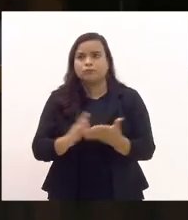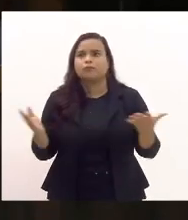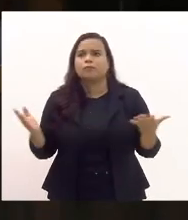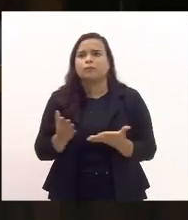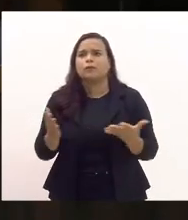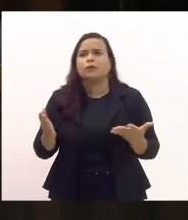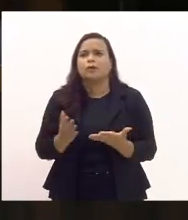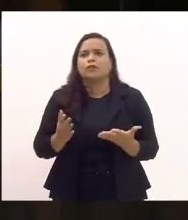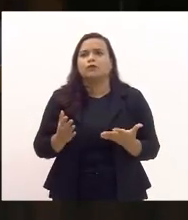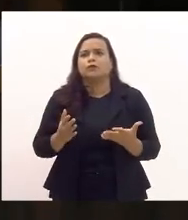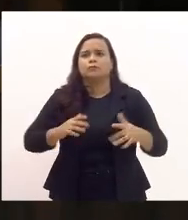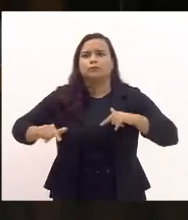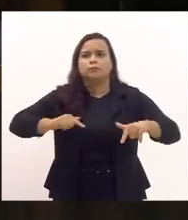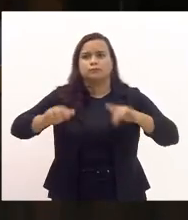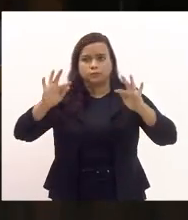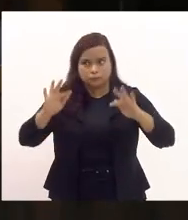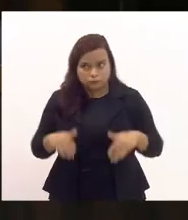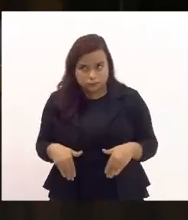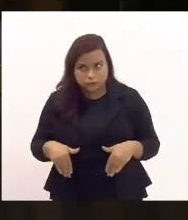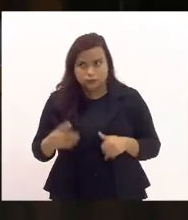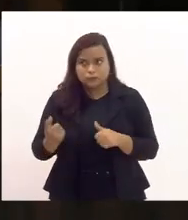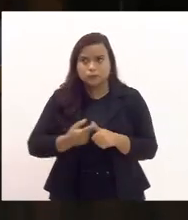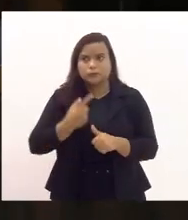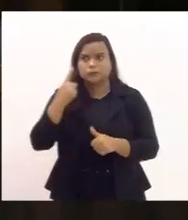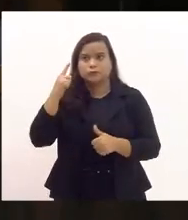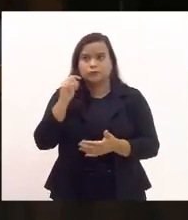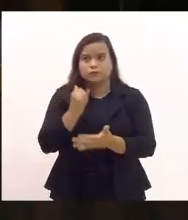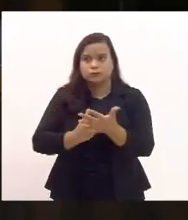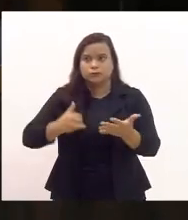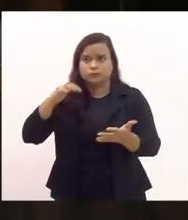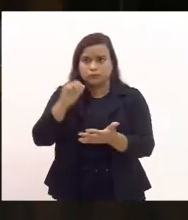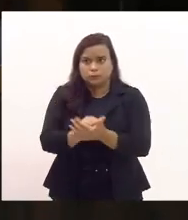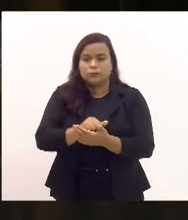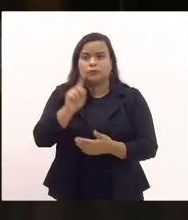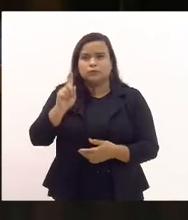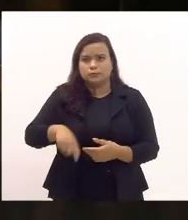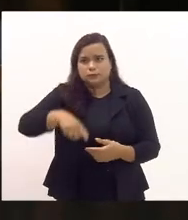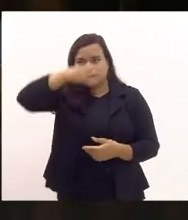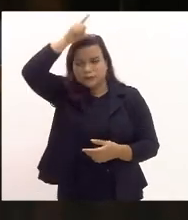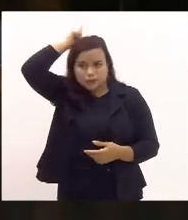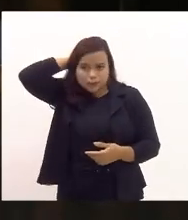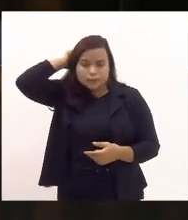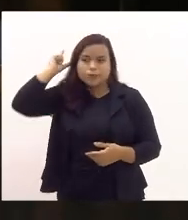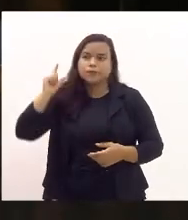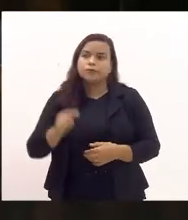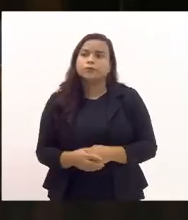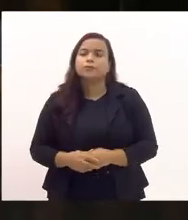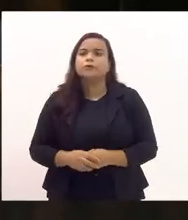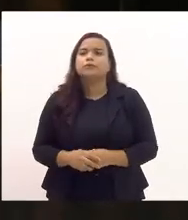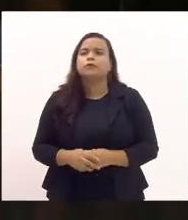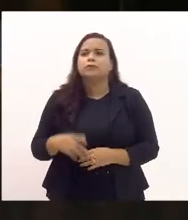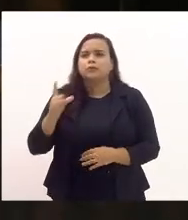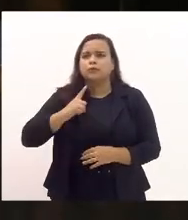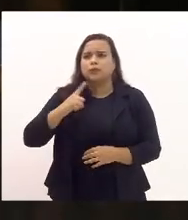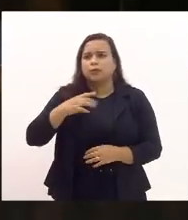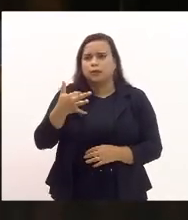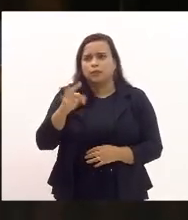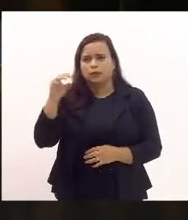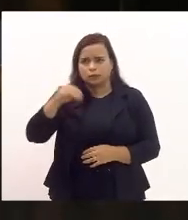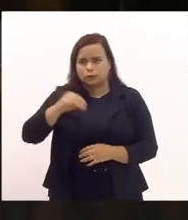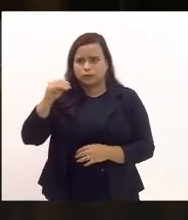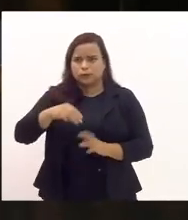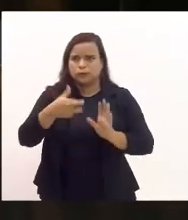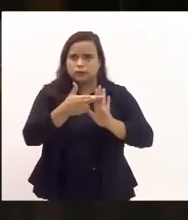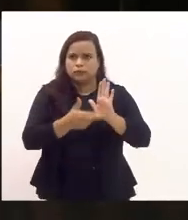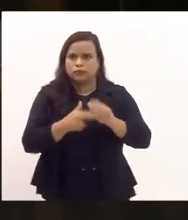passa seu expediente final primeiro orador inscrito é o Nobre Deputado Luiz Paulo o silêncio dispõe de dez minutos no